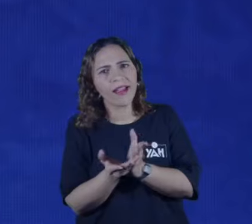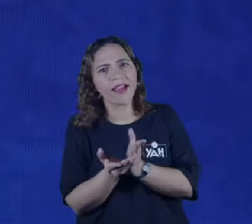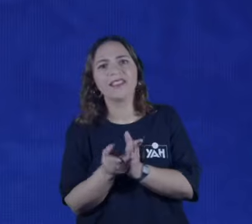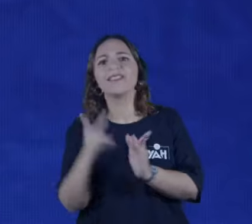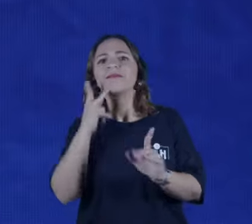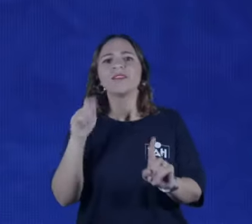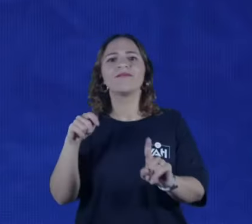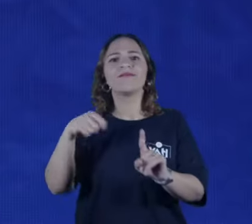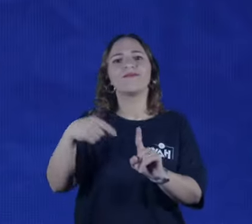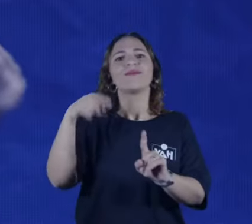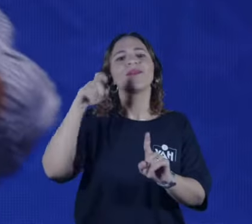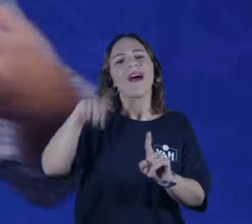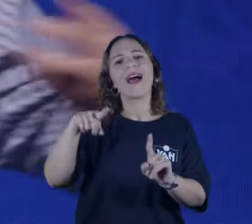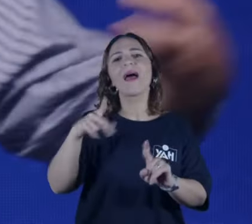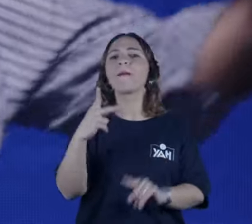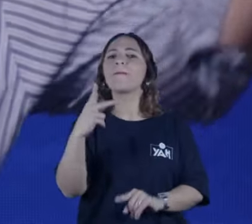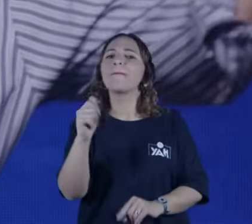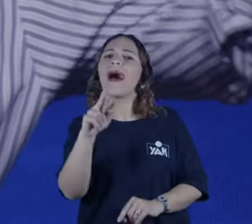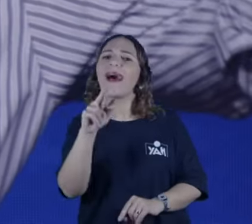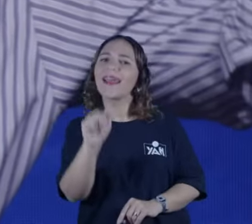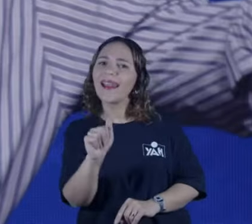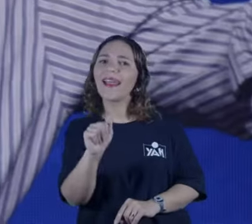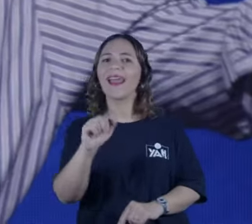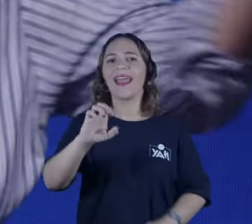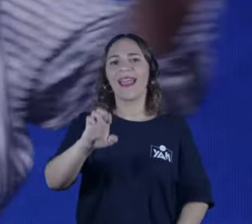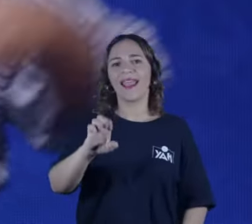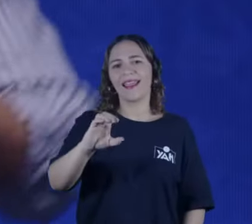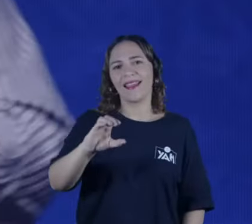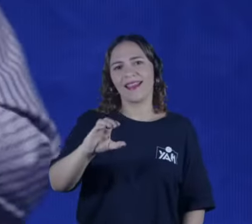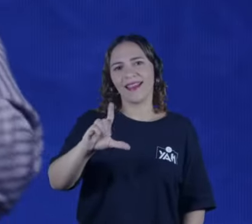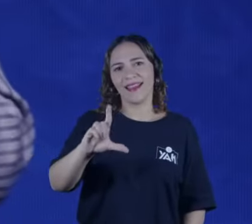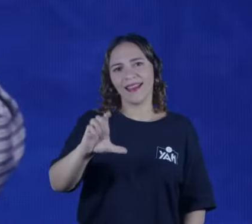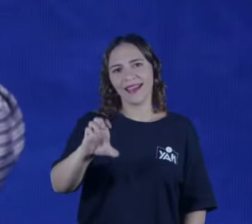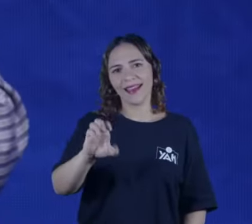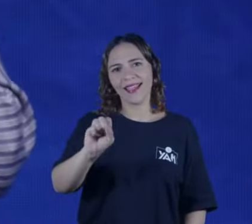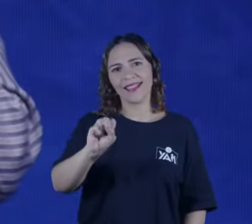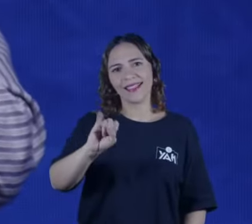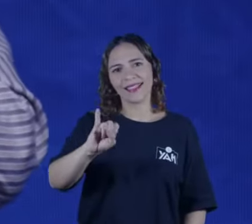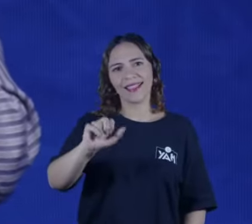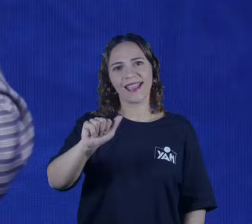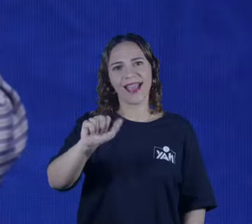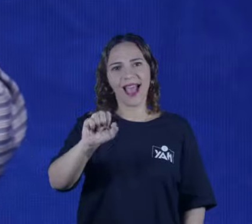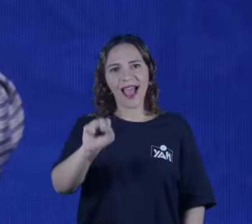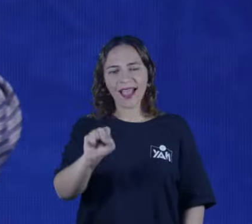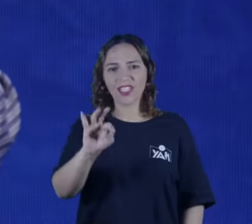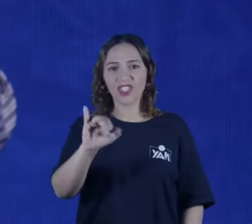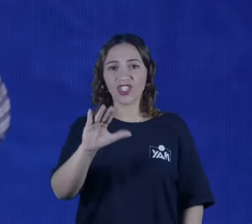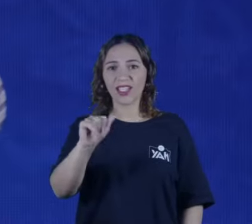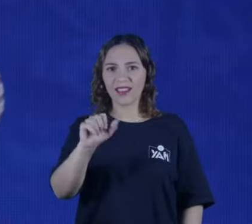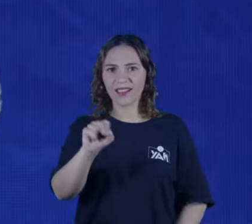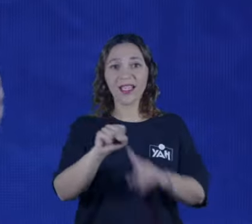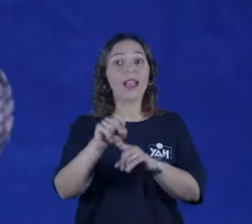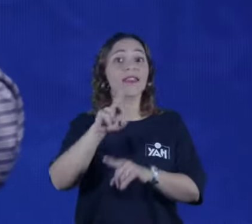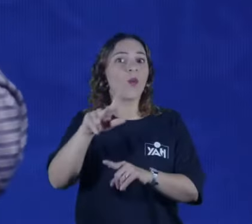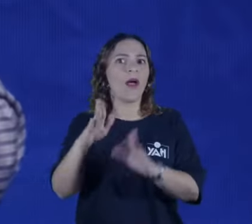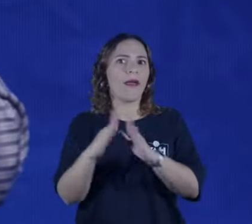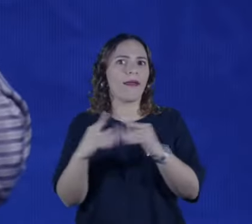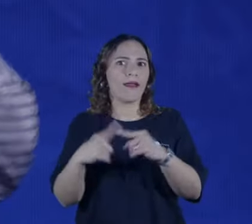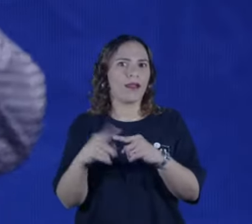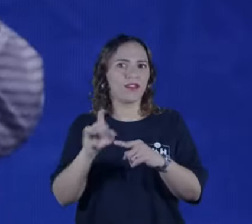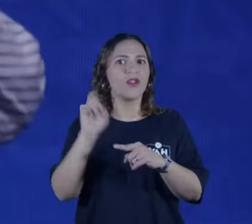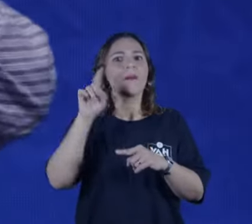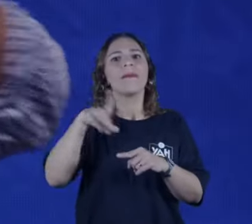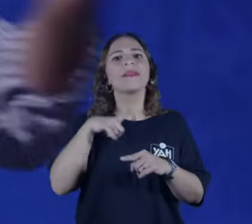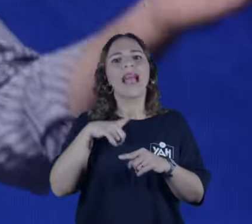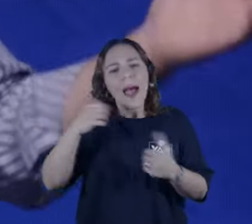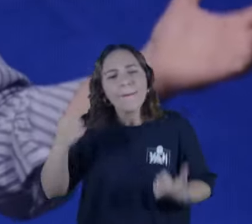de pareclesiásticas, que dão apoio para a igreja, mas não são a igreja, quando morrem aqueles que tiveram a